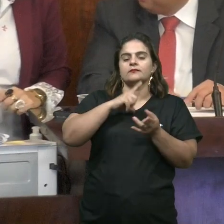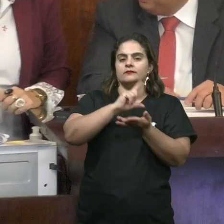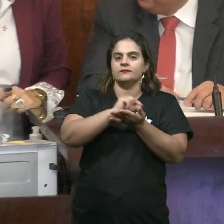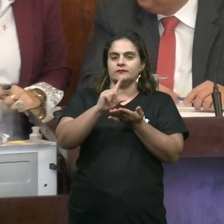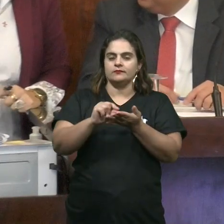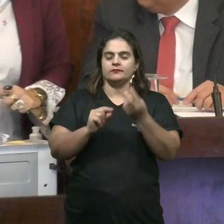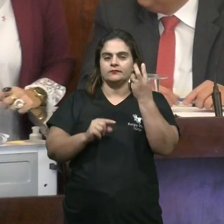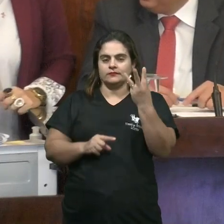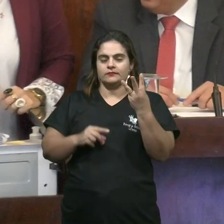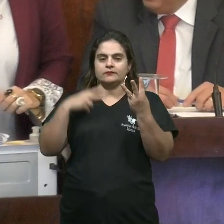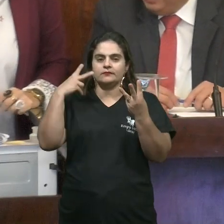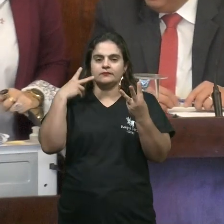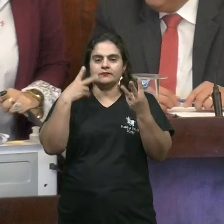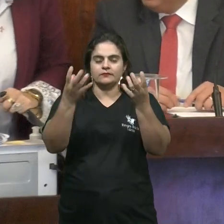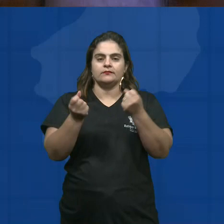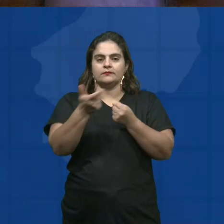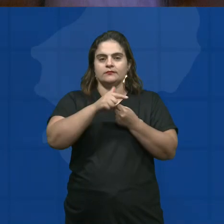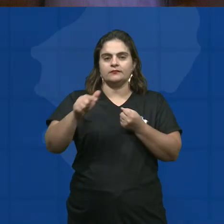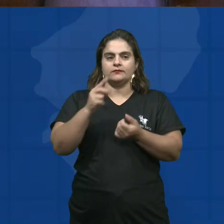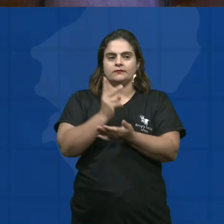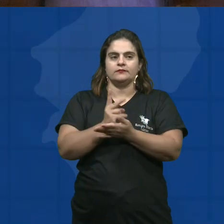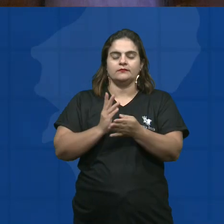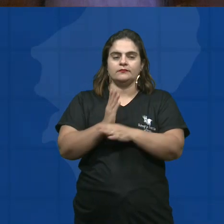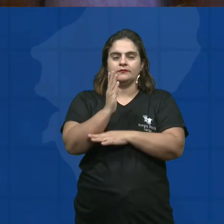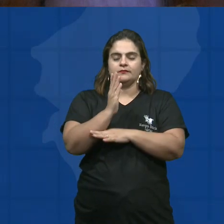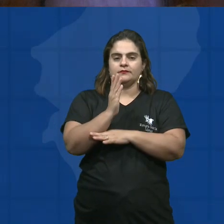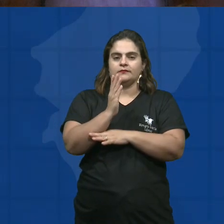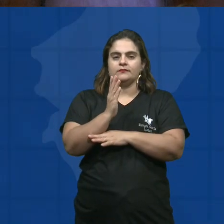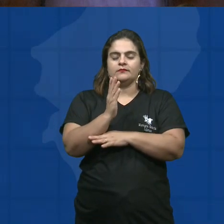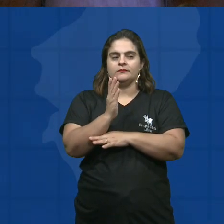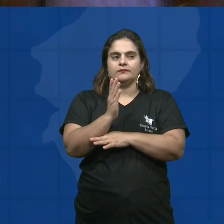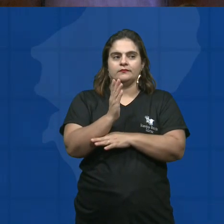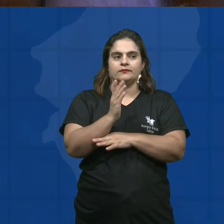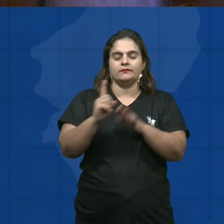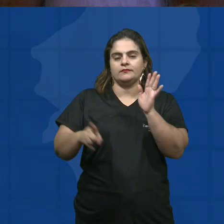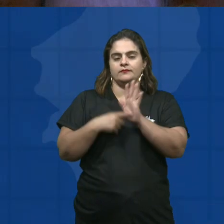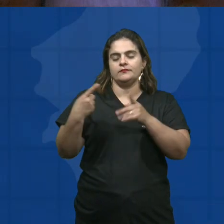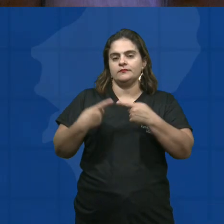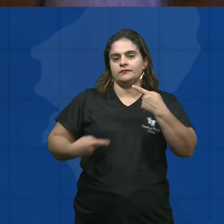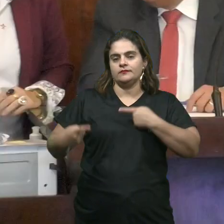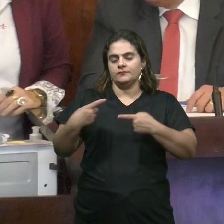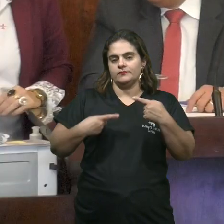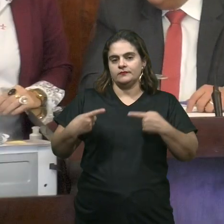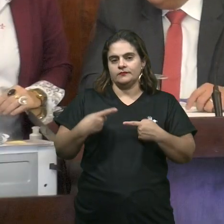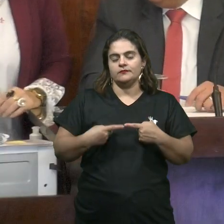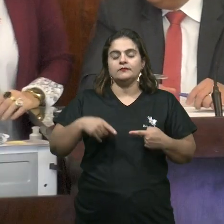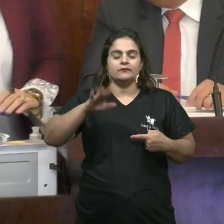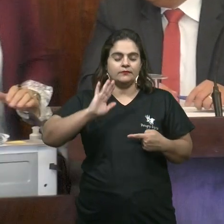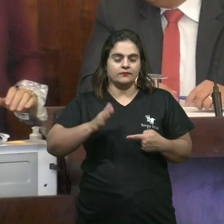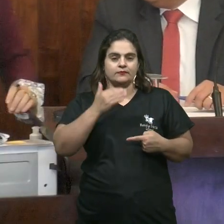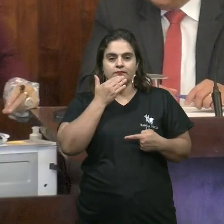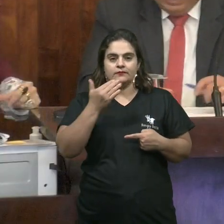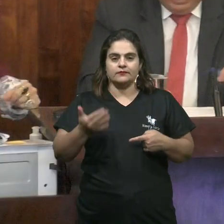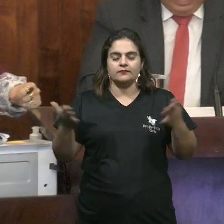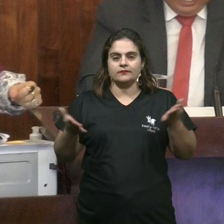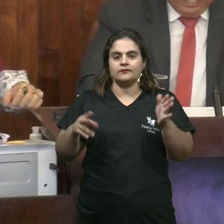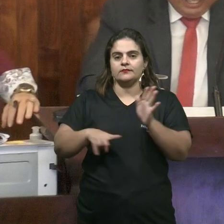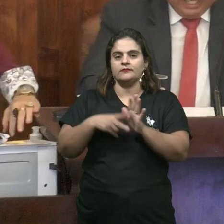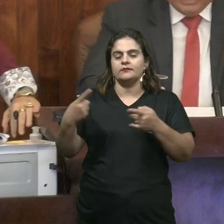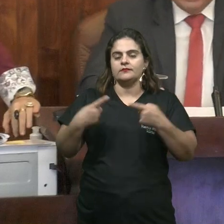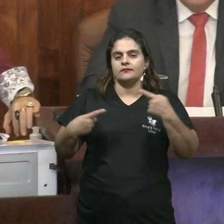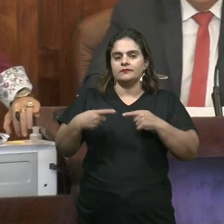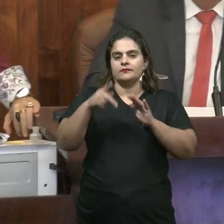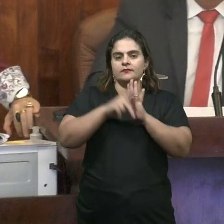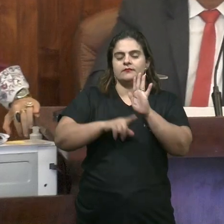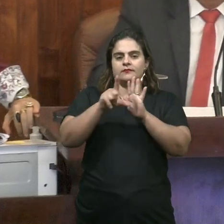artigos. É a discussão favorável e permaneça como se encontra. Aprovada a proposta em primeira discussão, conforme requerido e deliberado pelo plenário, está em segunda discussão